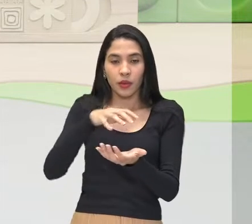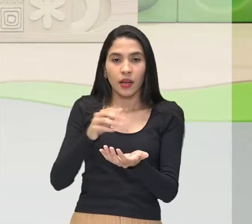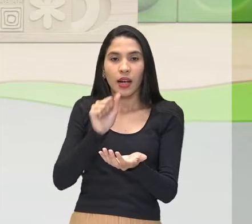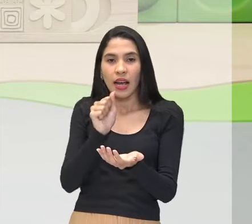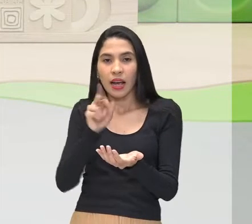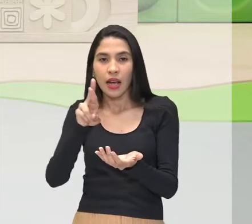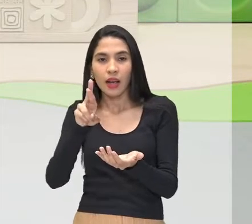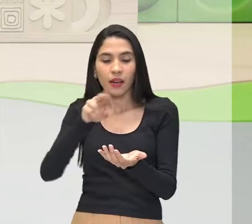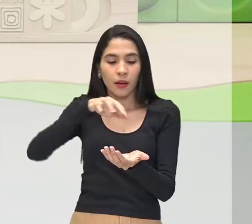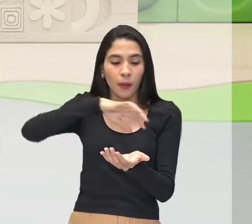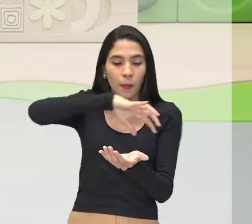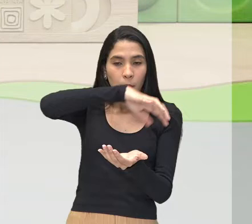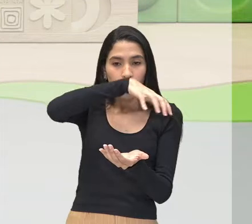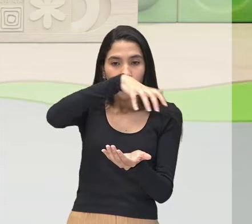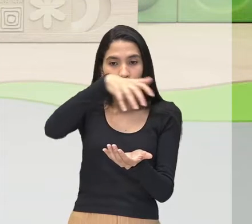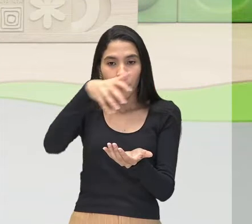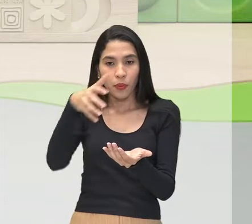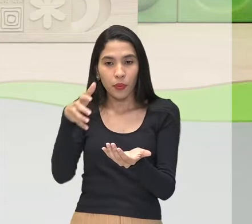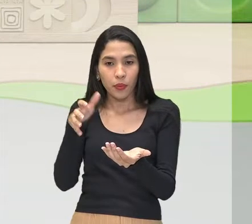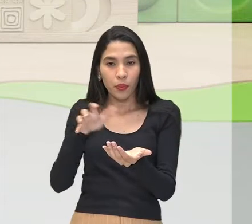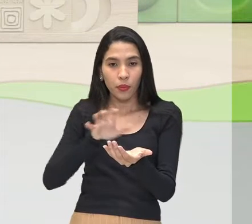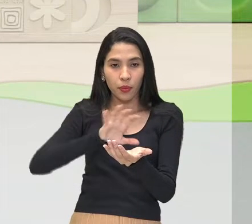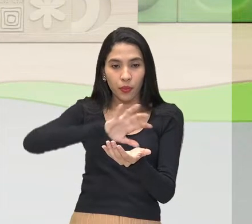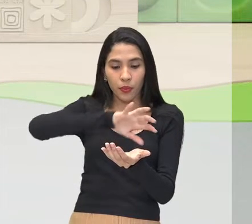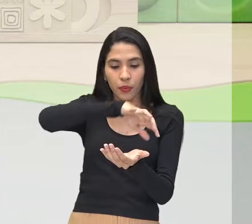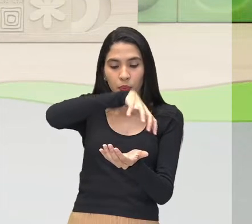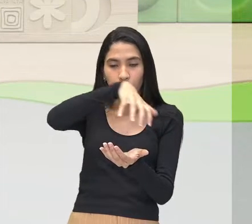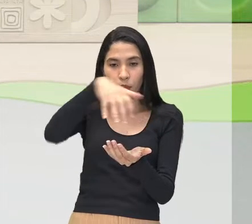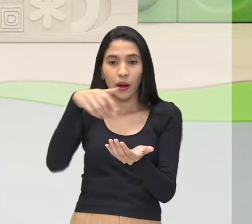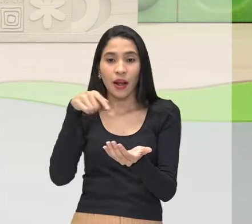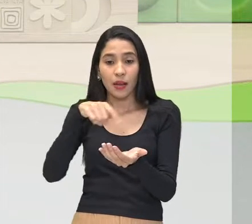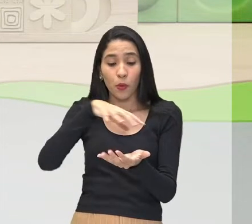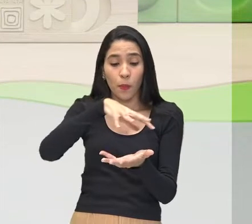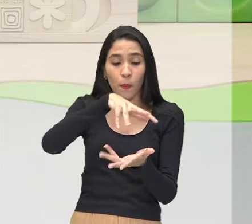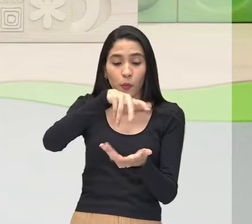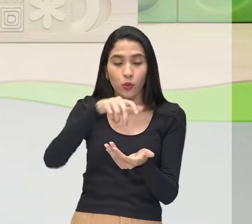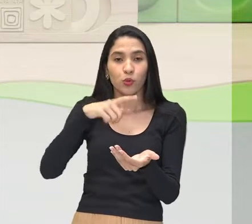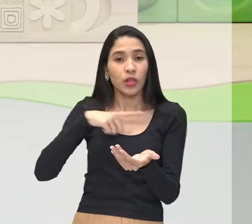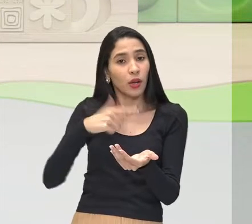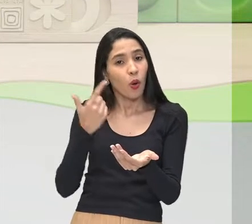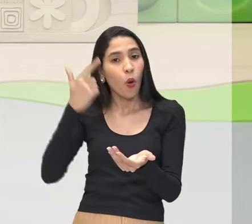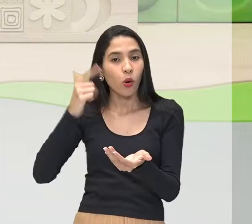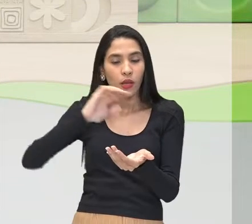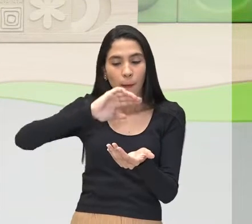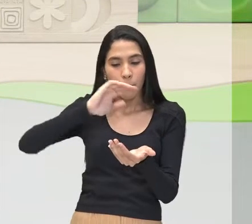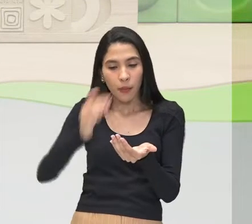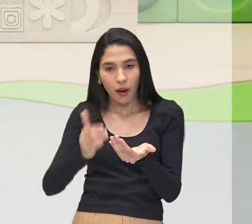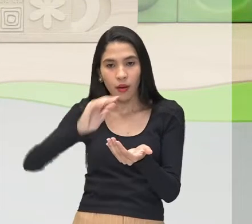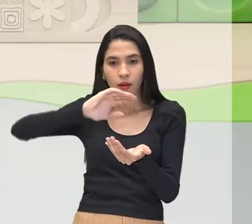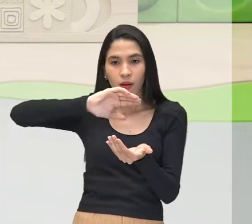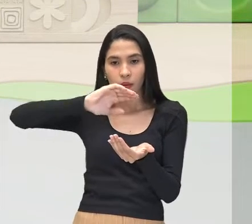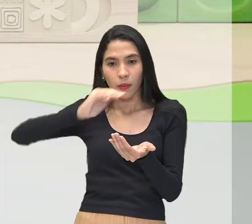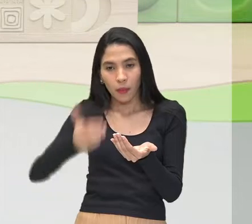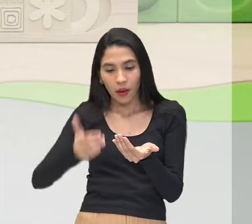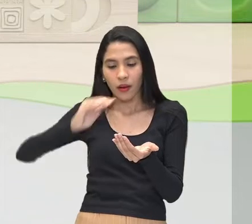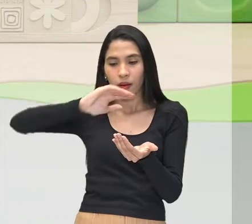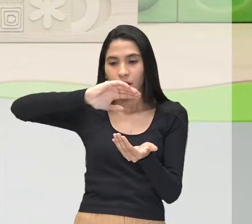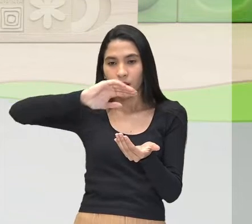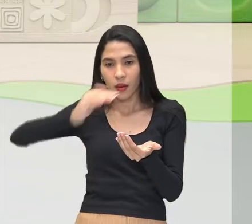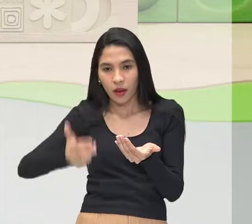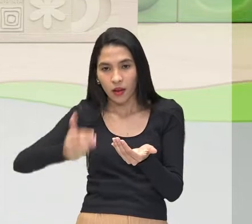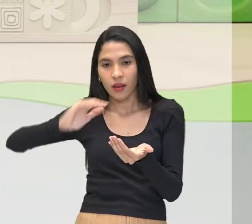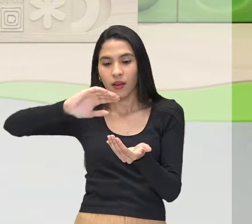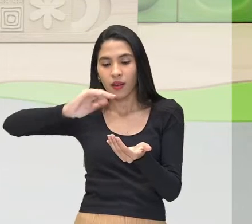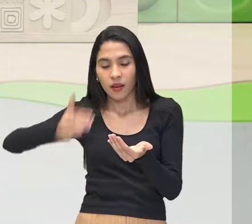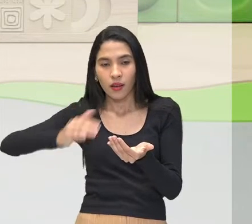sabemos que a atmosfera, que é essa camada de ar, ela tem outras camadas, né? Que vão formar toda